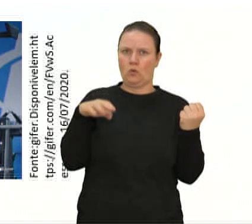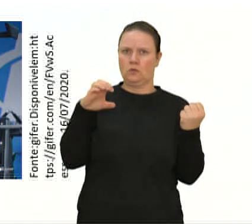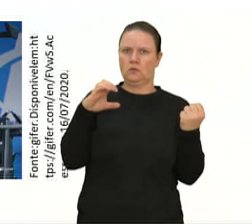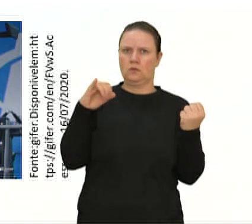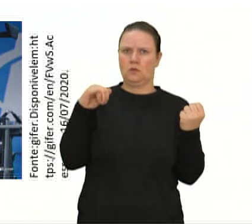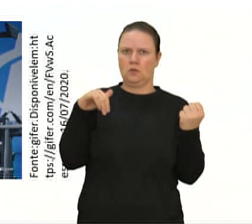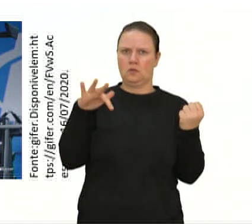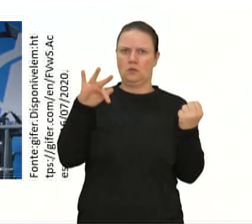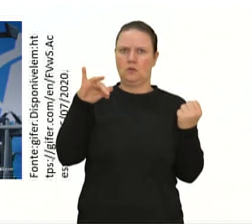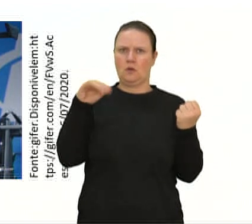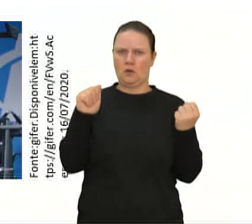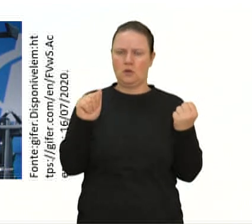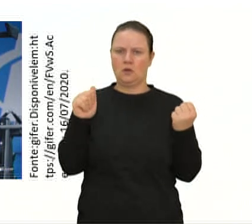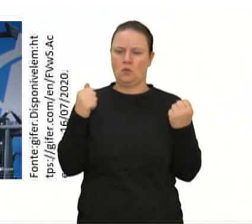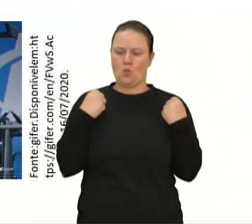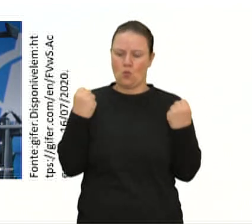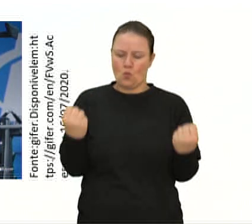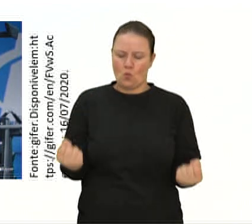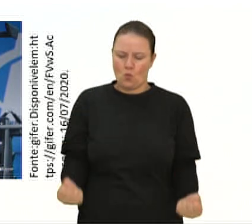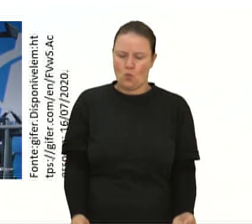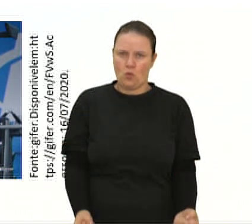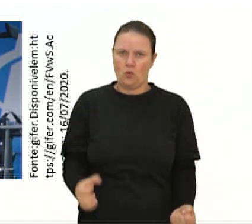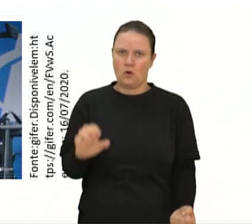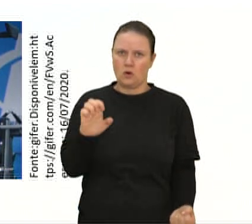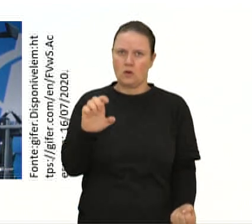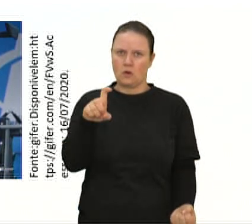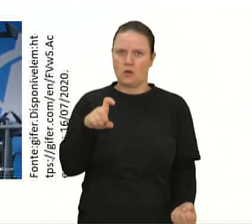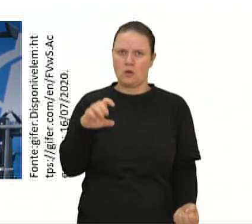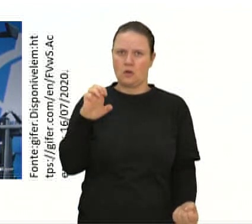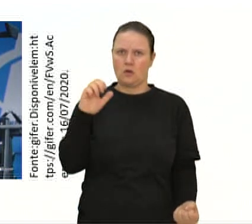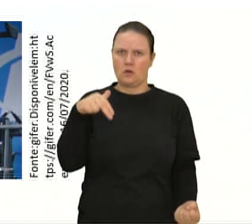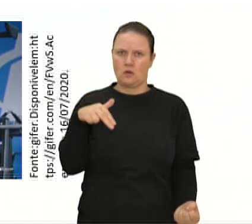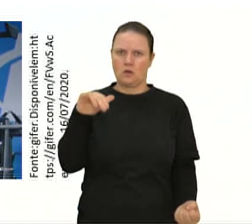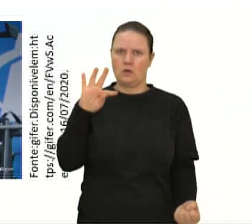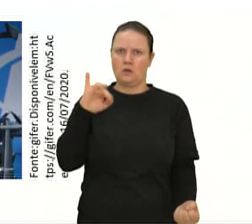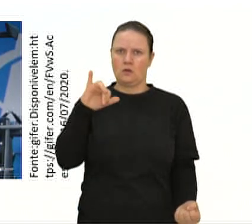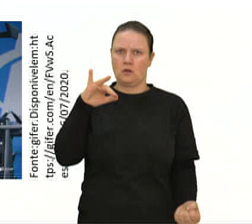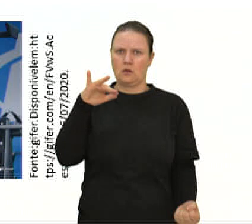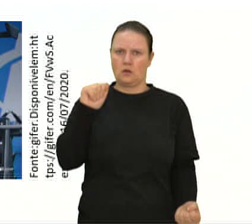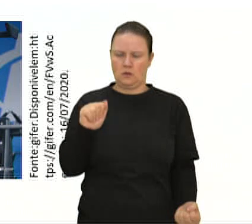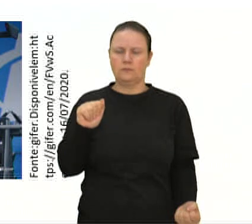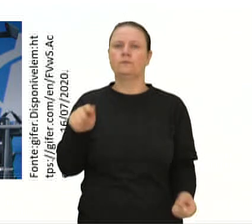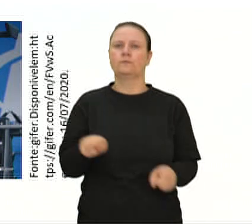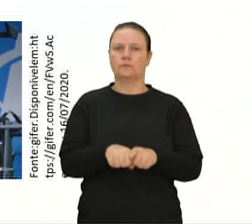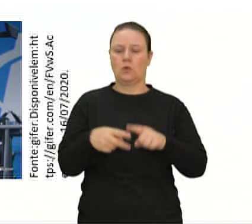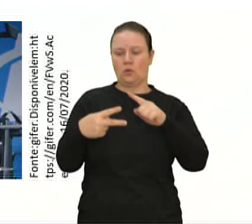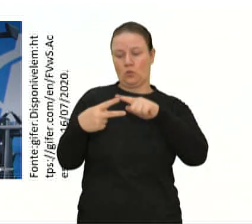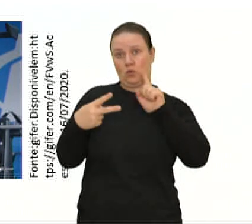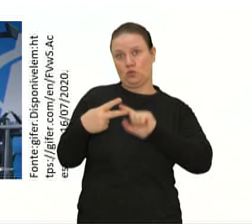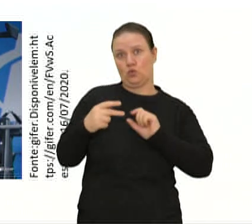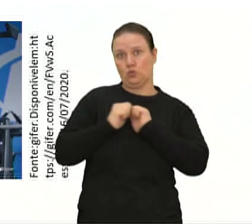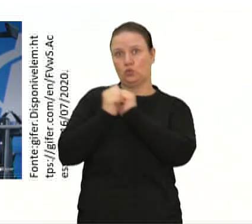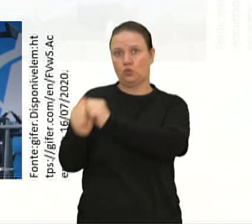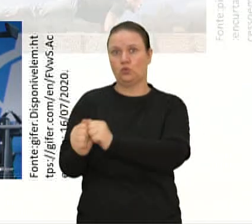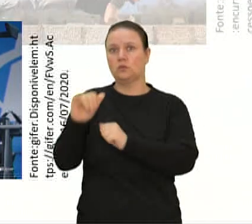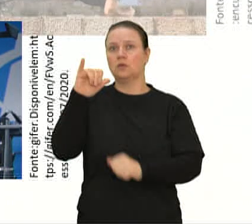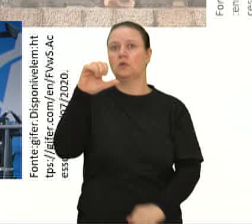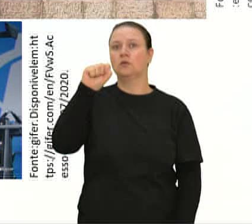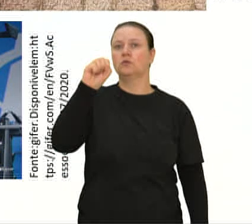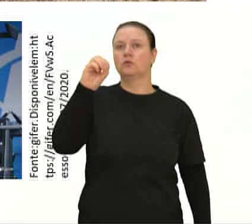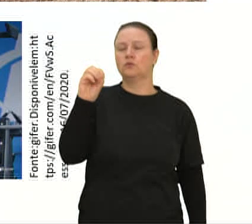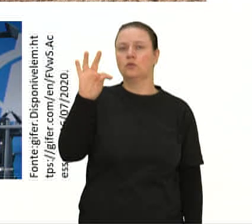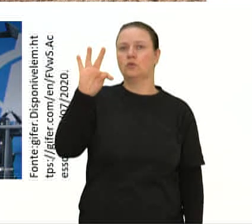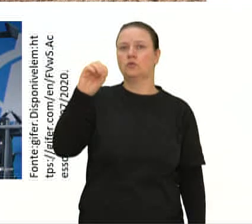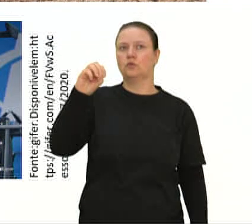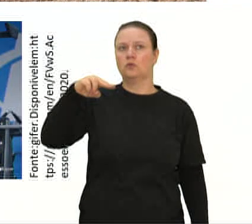ela está descendo, ela é excêntrica. E essas duas são chamadas de contração isotônica. Por outro lado,